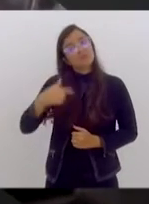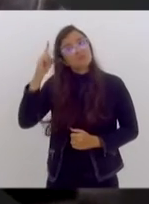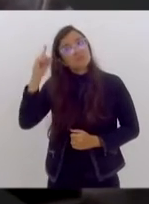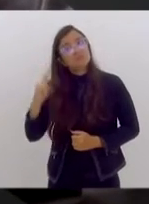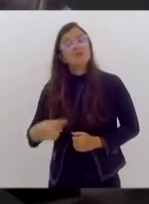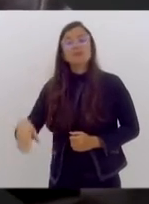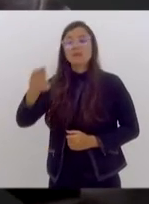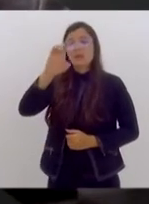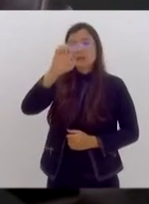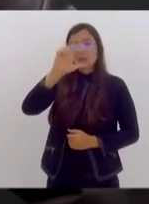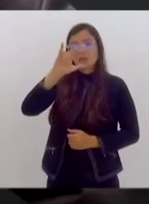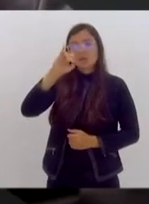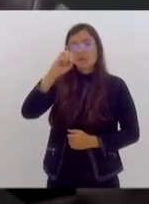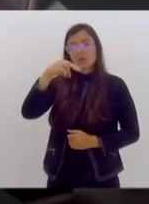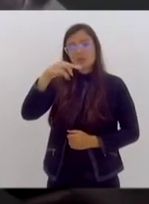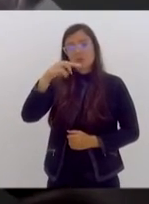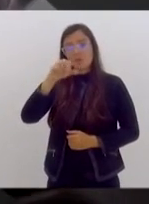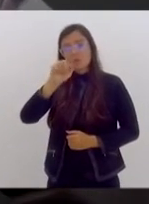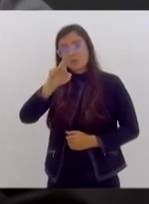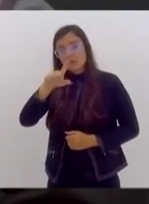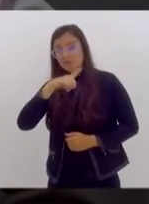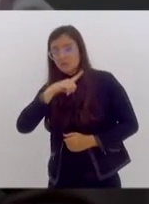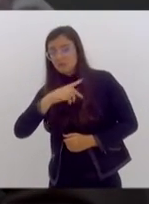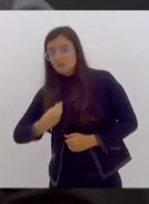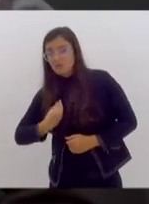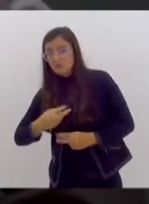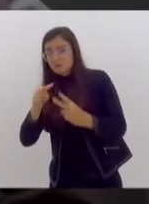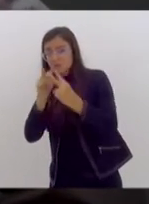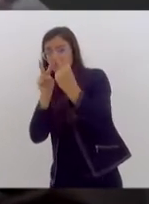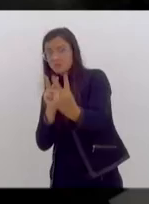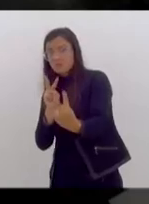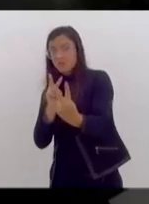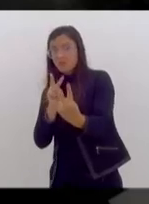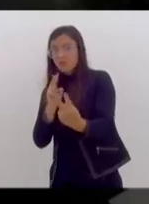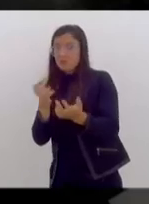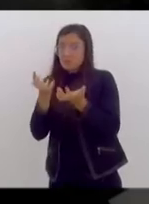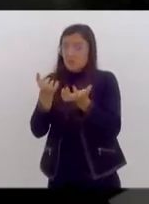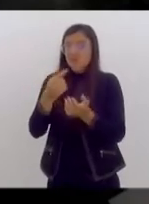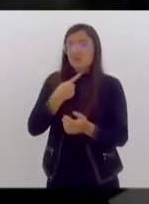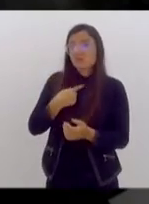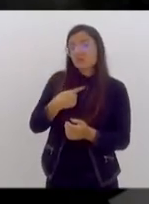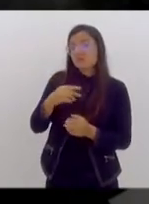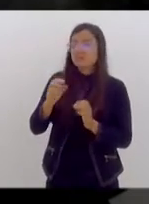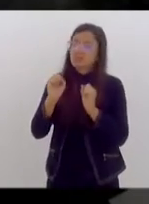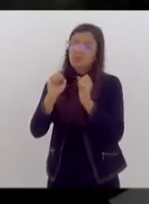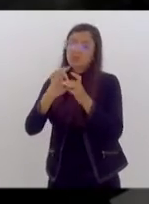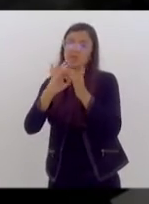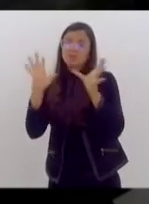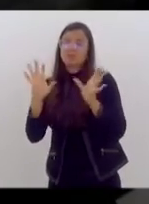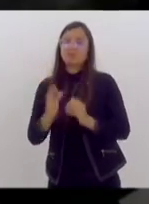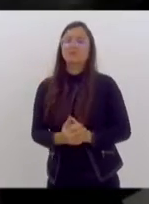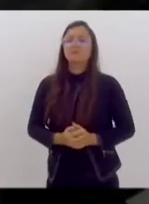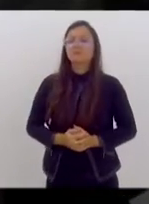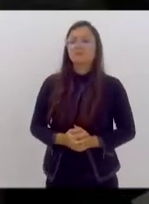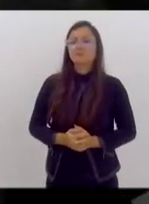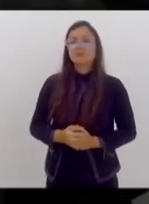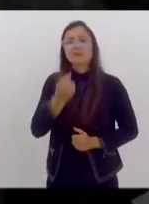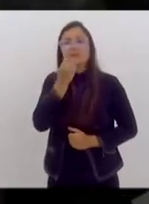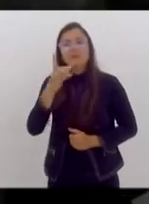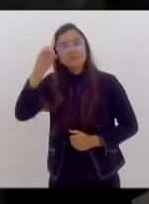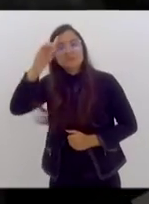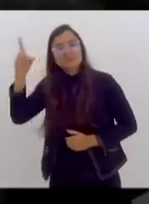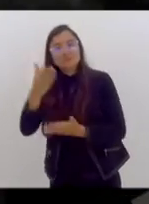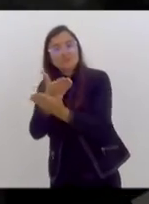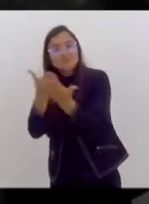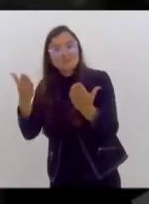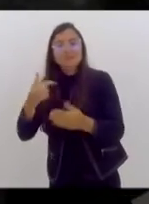mas a qualquer momento quiserem entrar deputada Marta Rocha por gentileza Bom dia a todas e todos eu quero cumprimentar